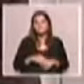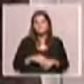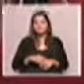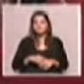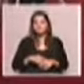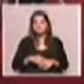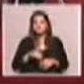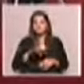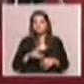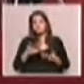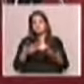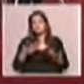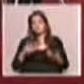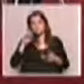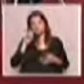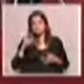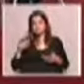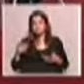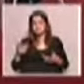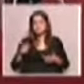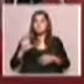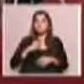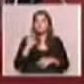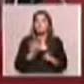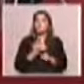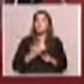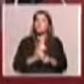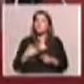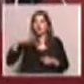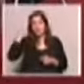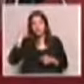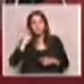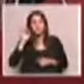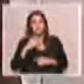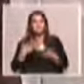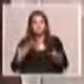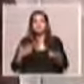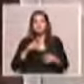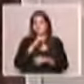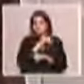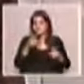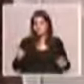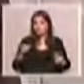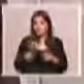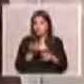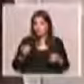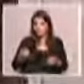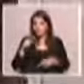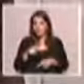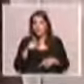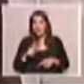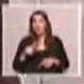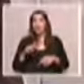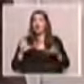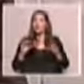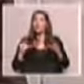mas com intolerâncias, muito bem. E a outra coisa que também me parece fundamental comunicar é isto nas